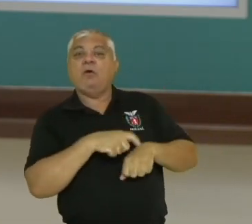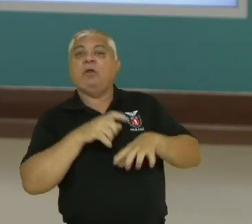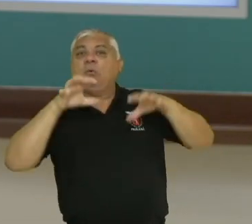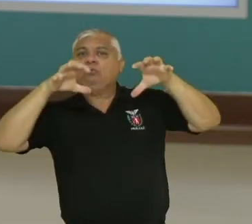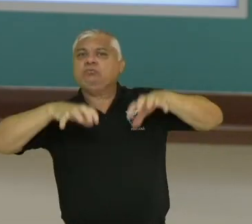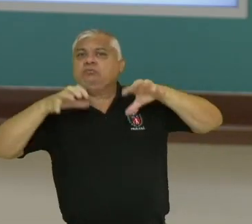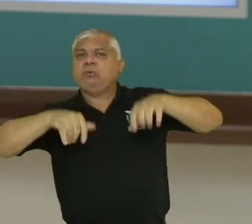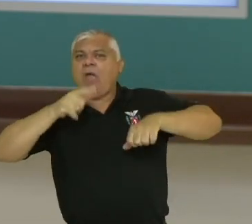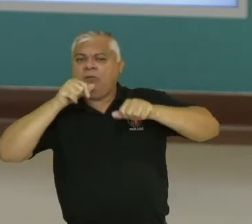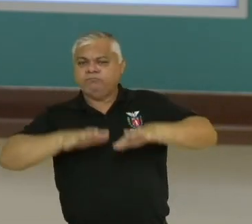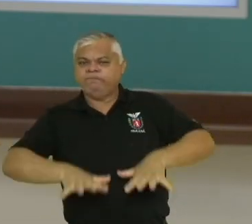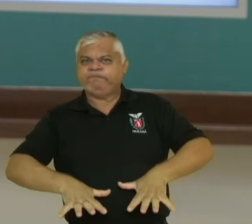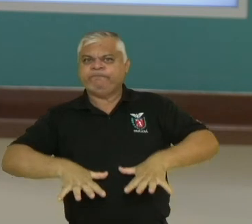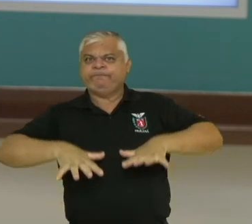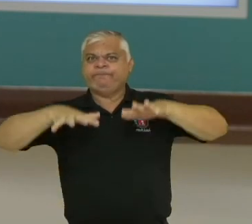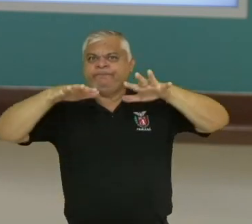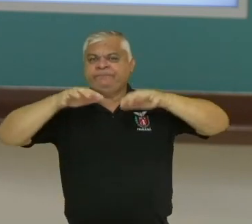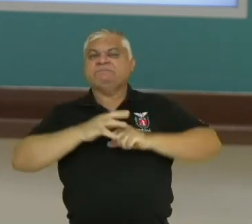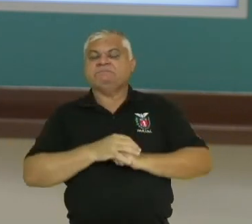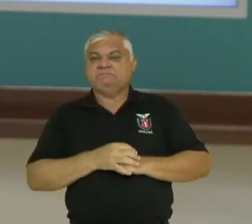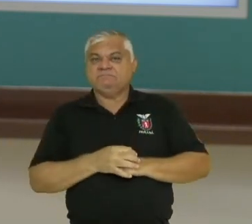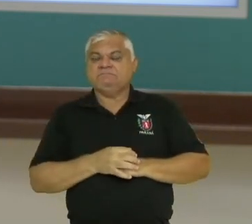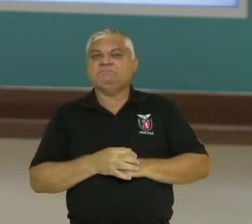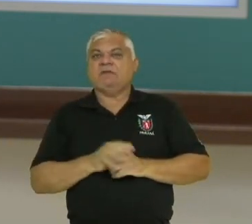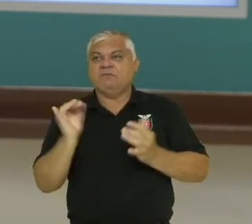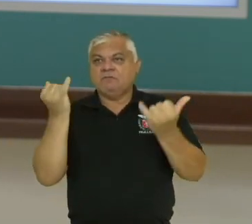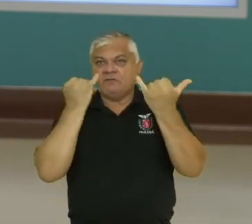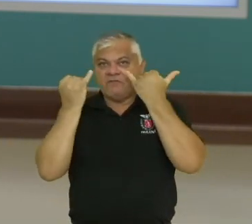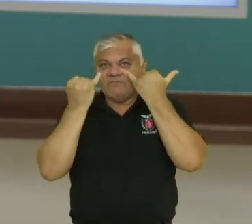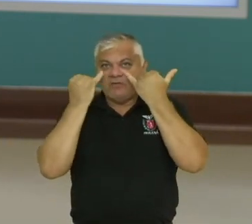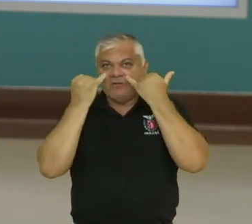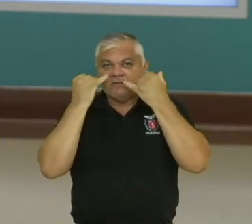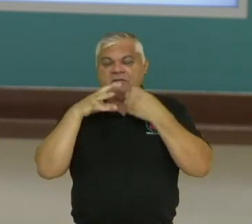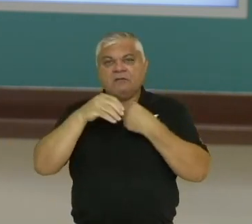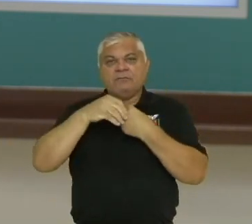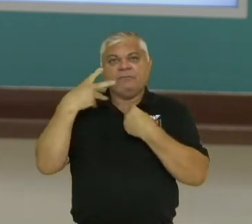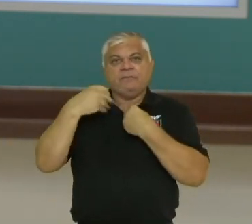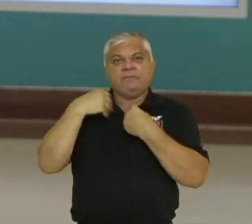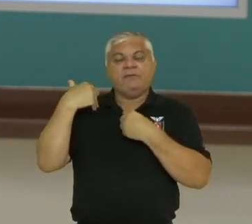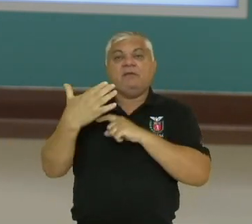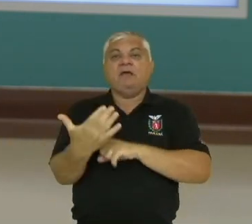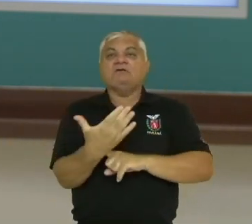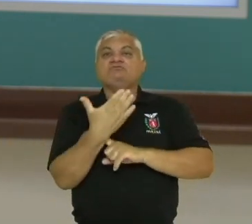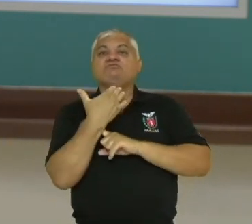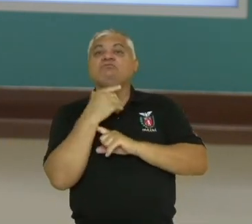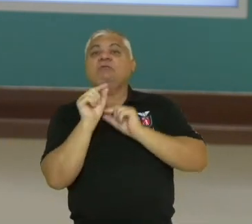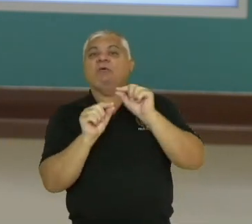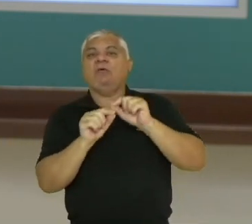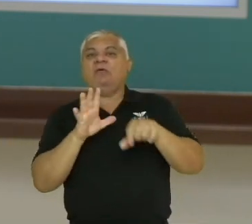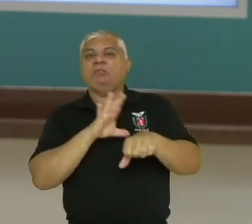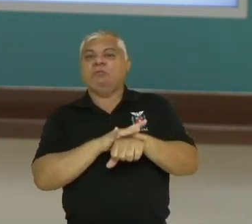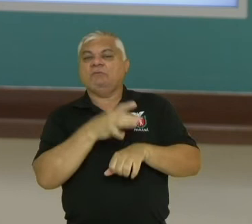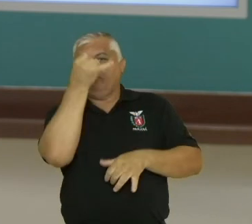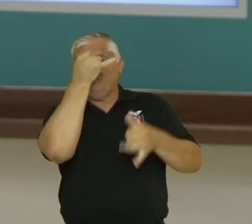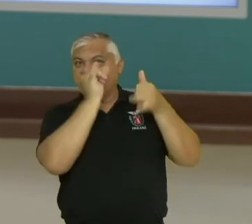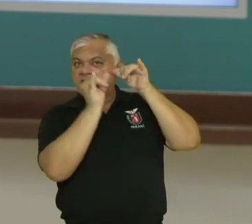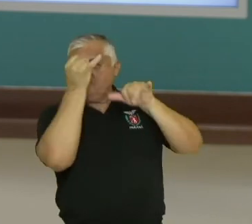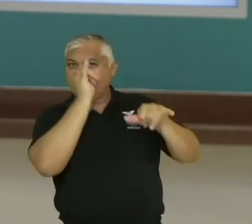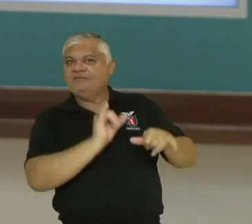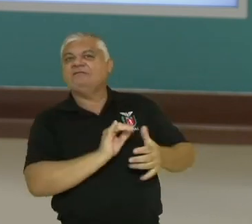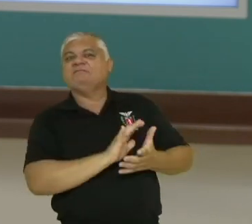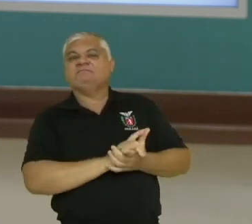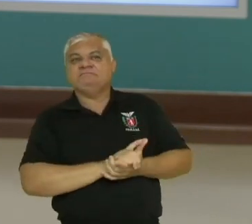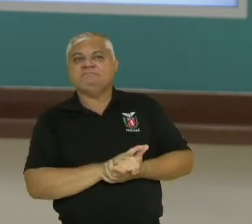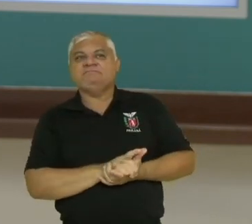que aqui, são informações, são dicas para ajudar as pessoas a não ficarem doentes, não ter